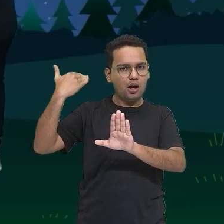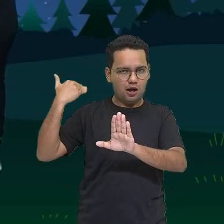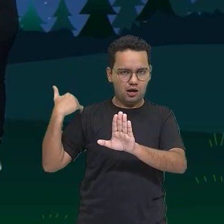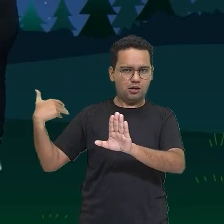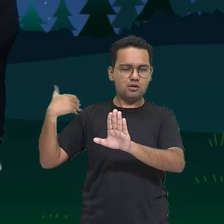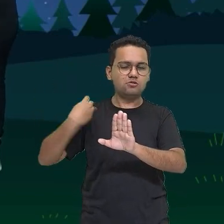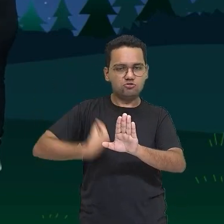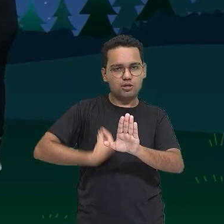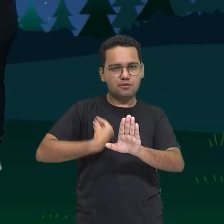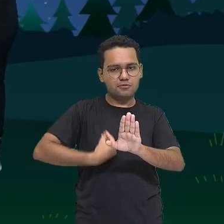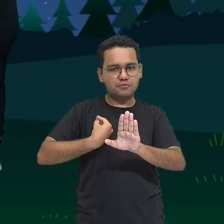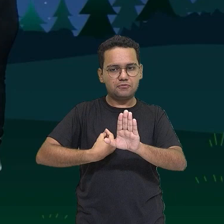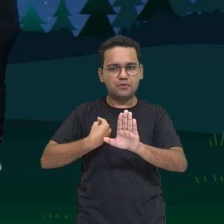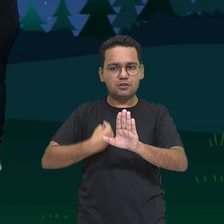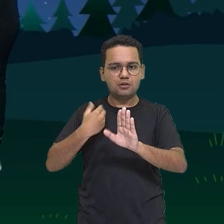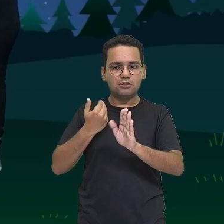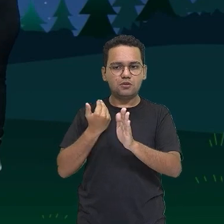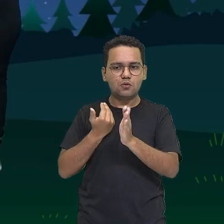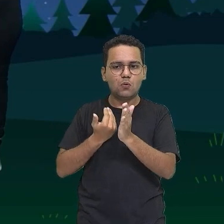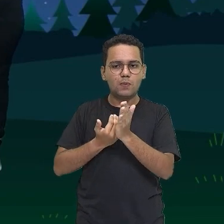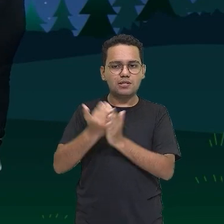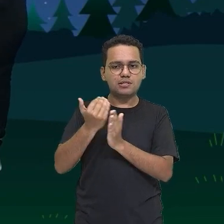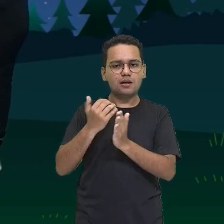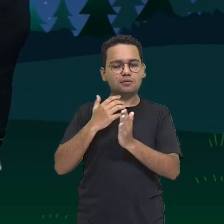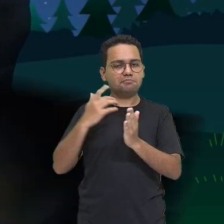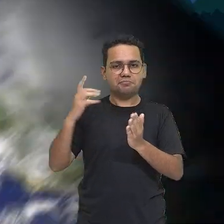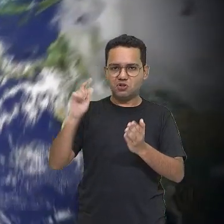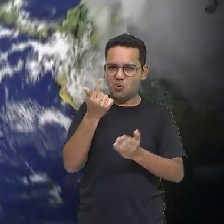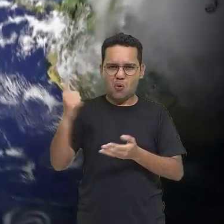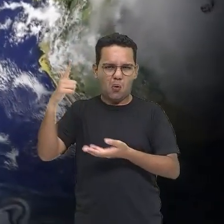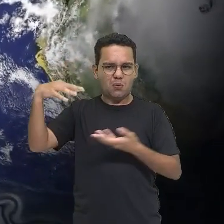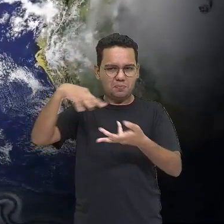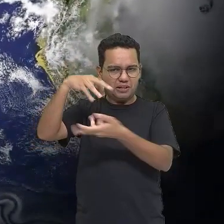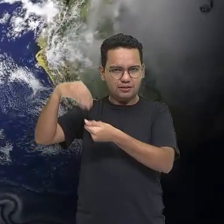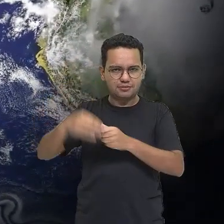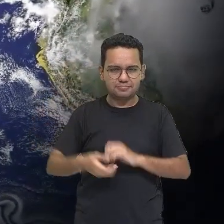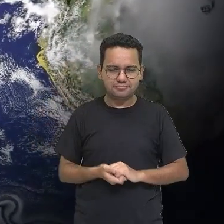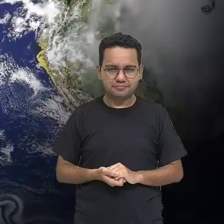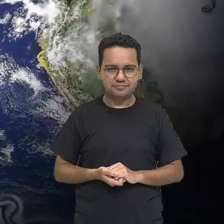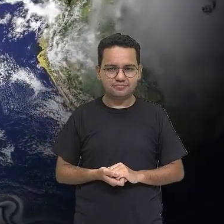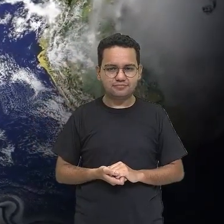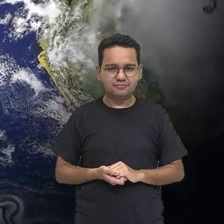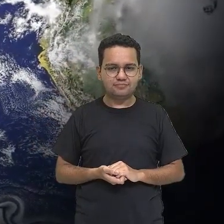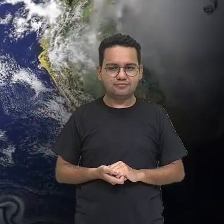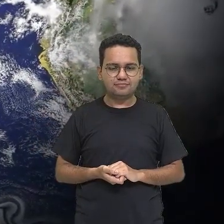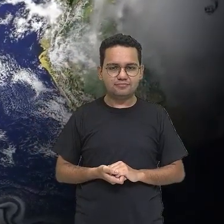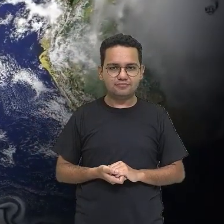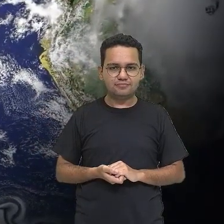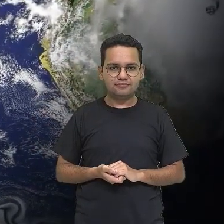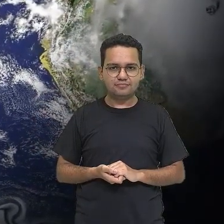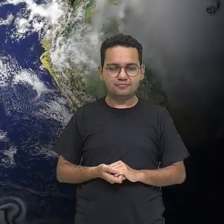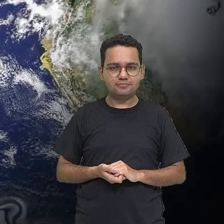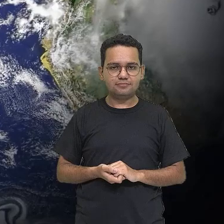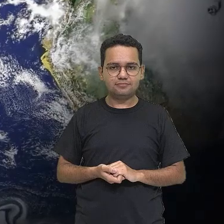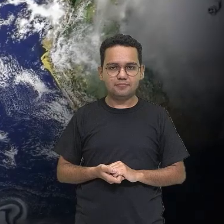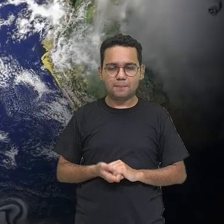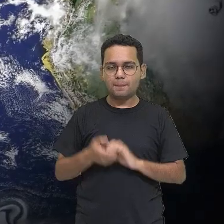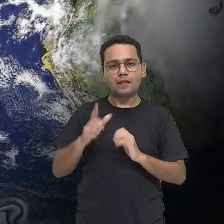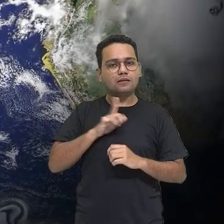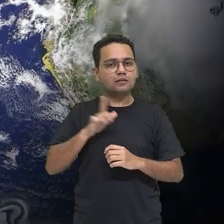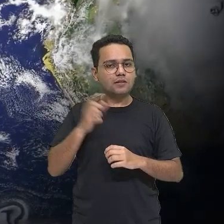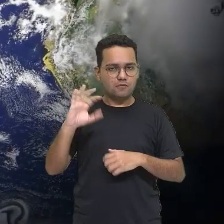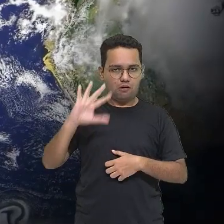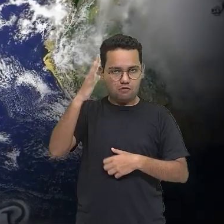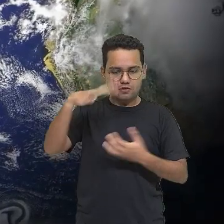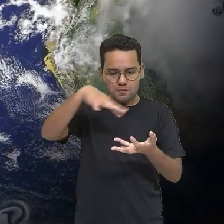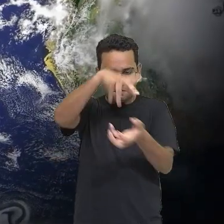vinda oriundos de outros planetas, que se propagaram por meteoritos